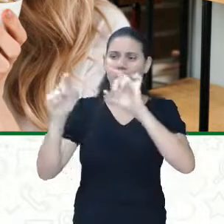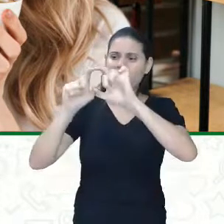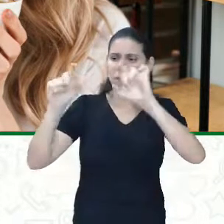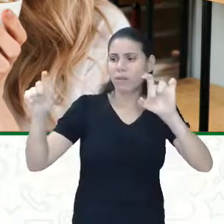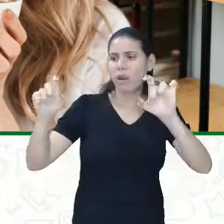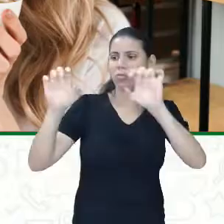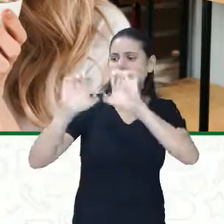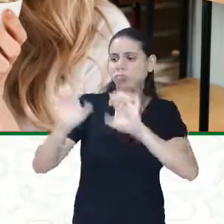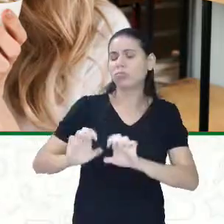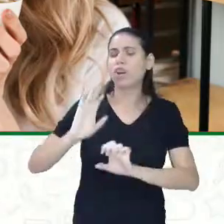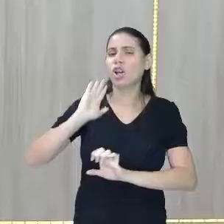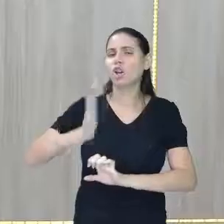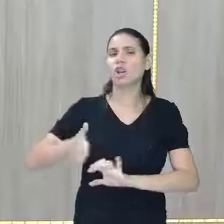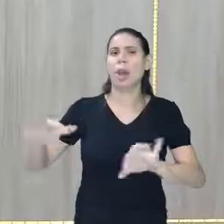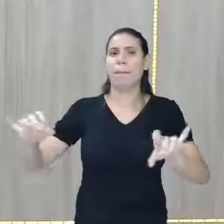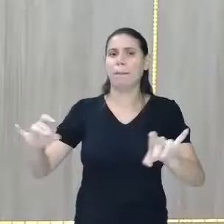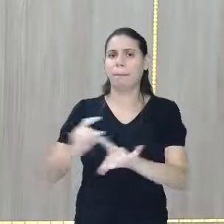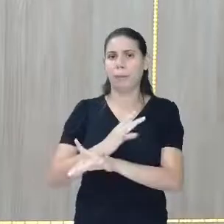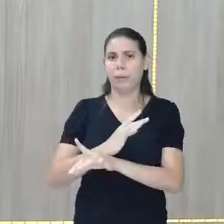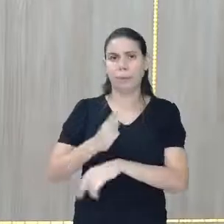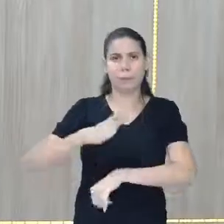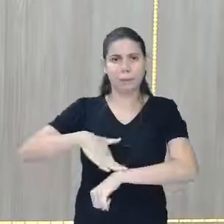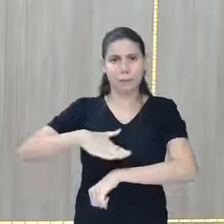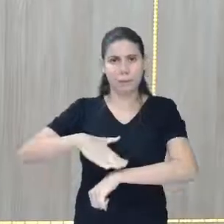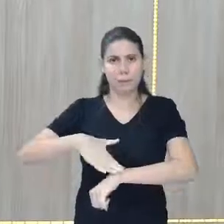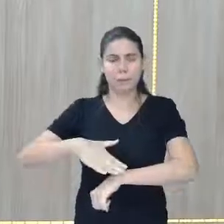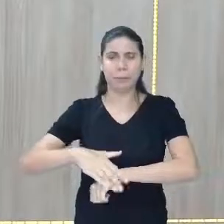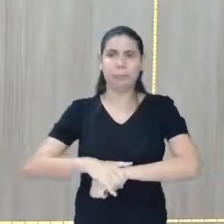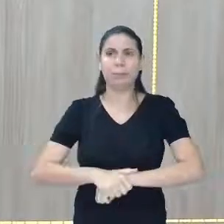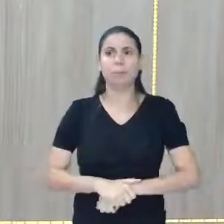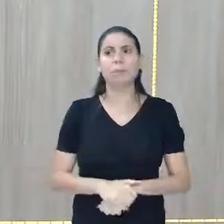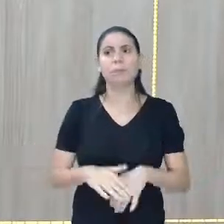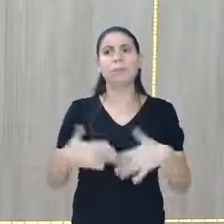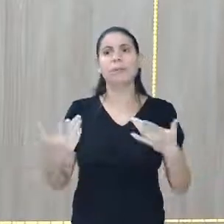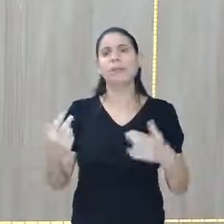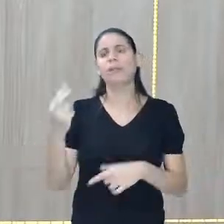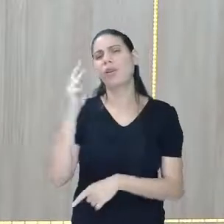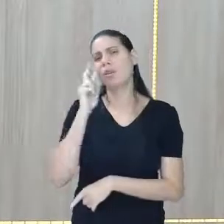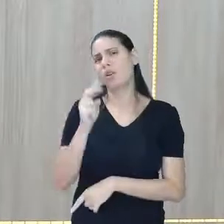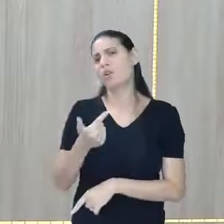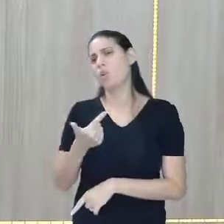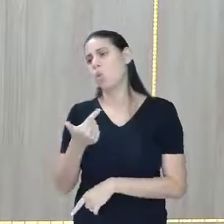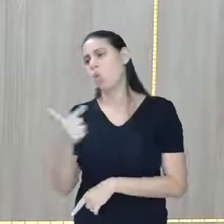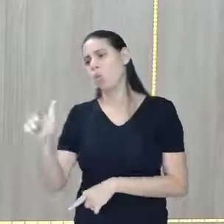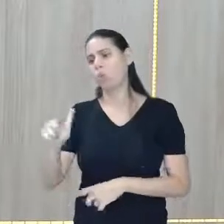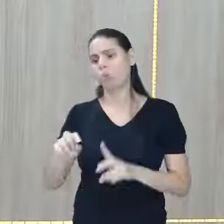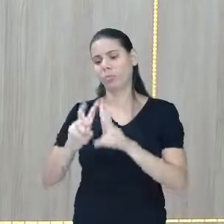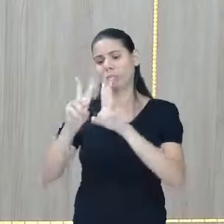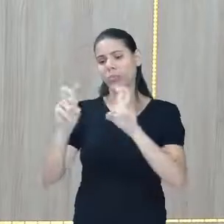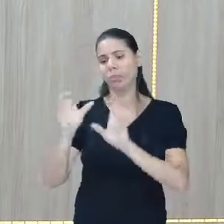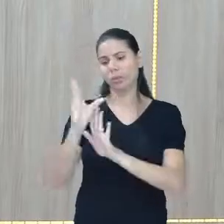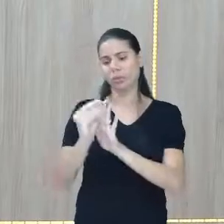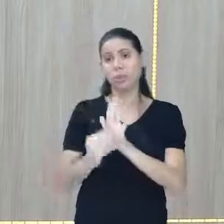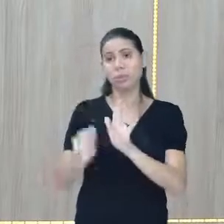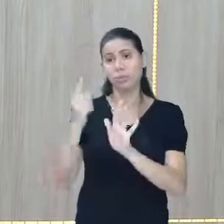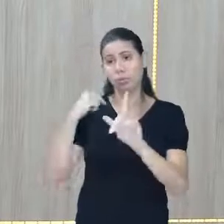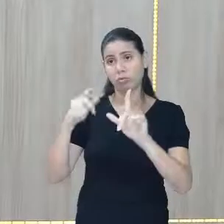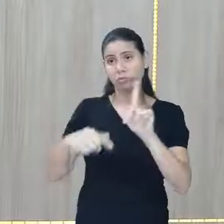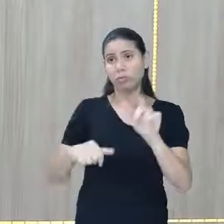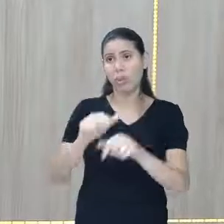frase já pronta para aquela situação. Então, observe agora um outro assunto, que é a vogal A